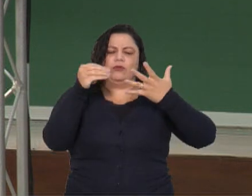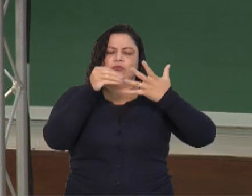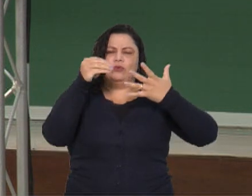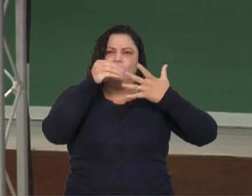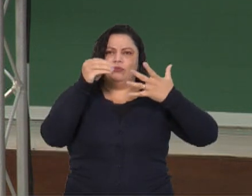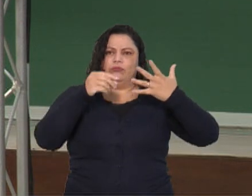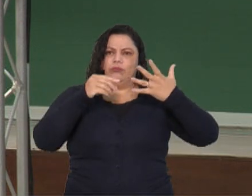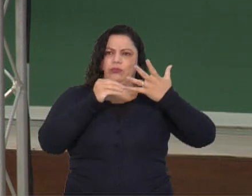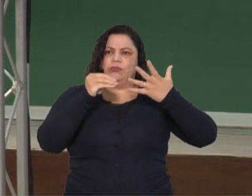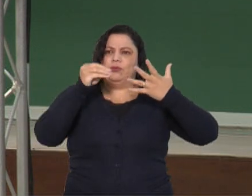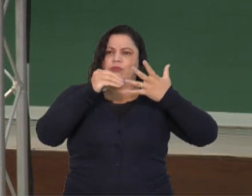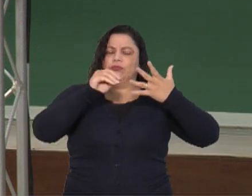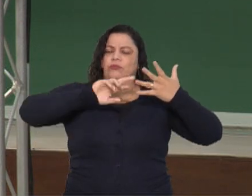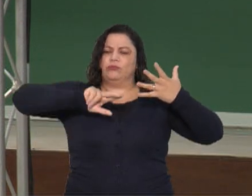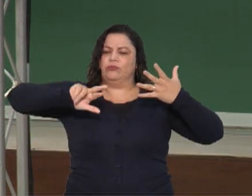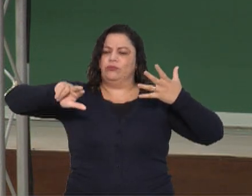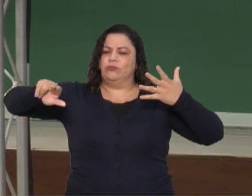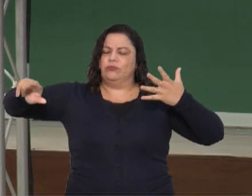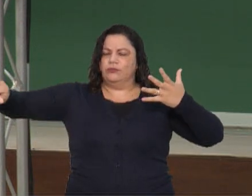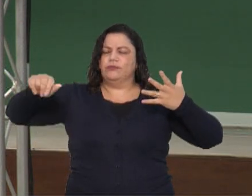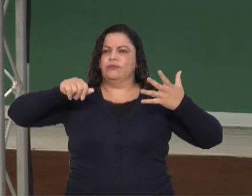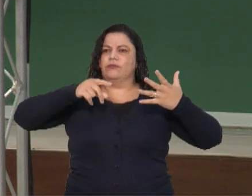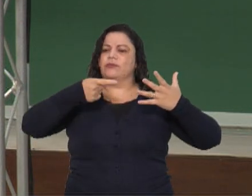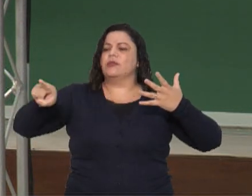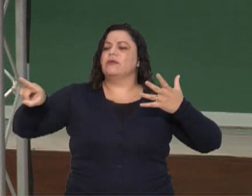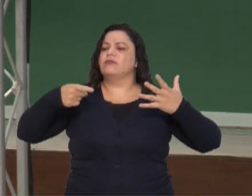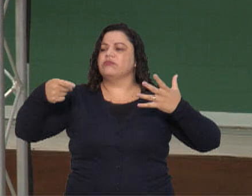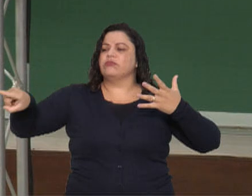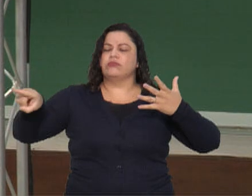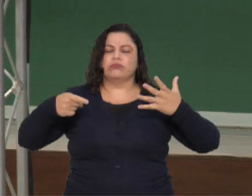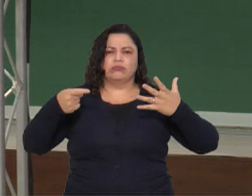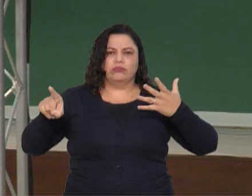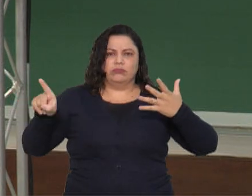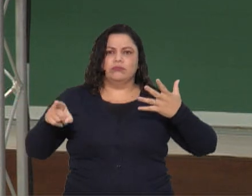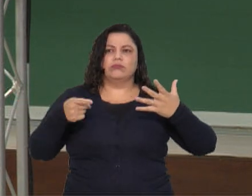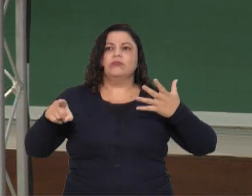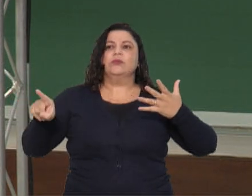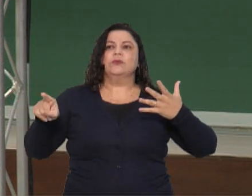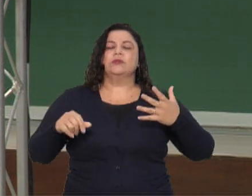registrar a música, mas a gente vai trabalhar com partitura,